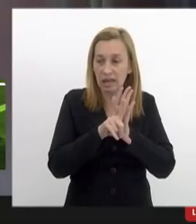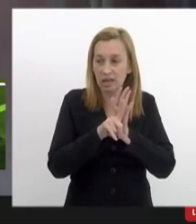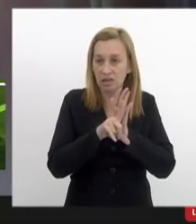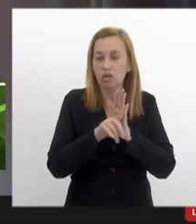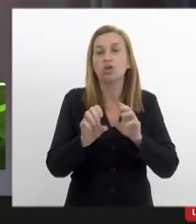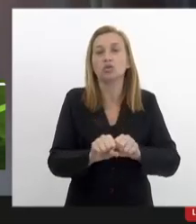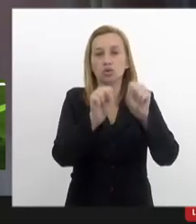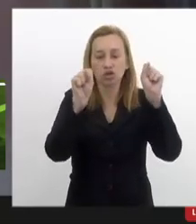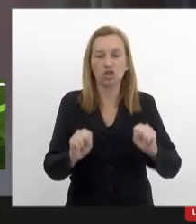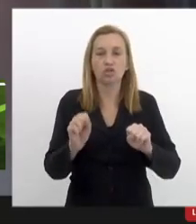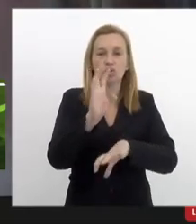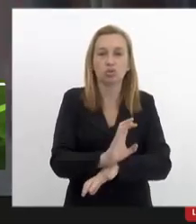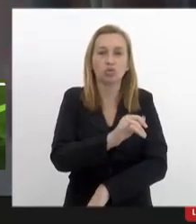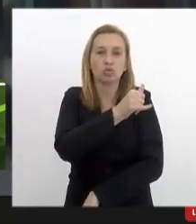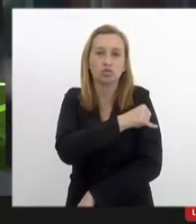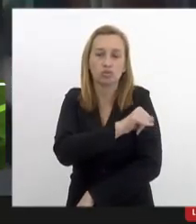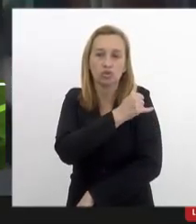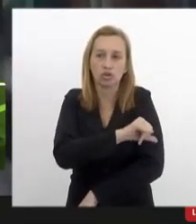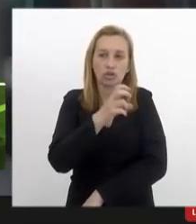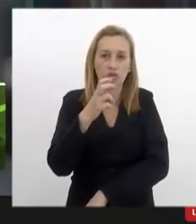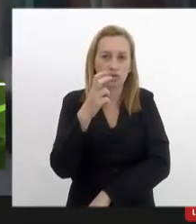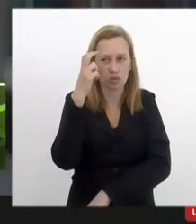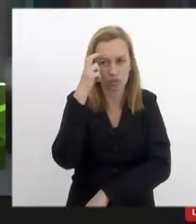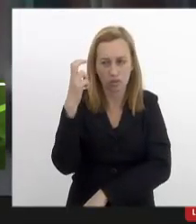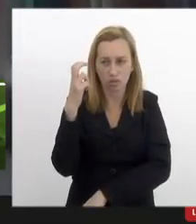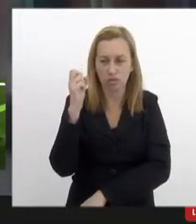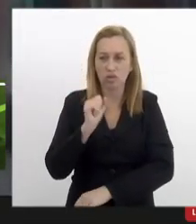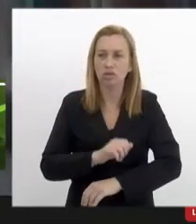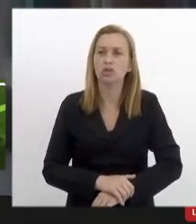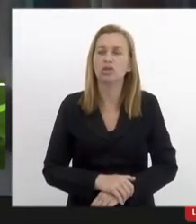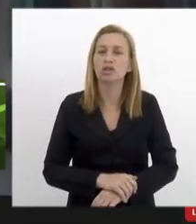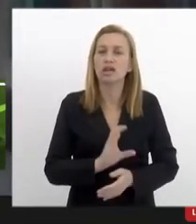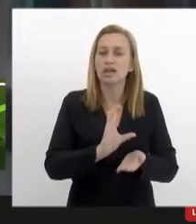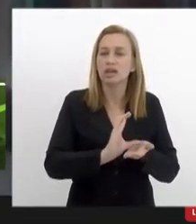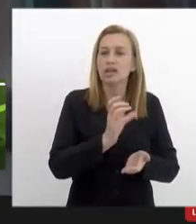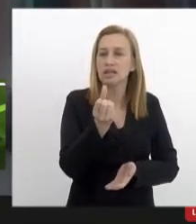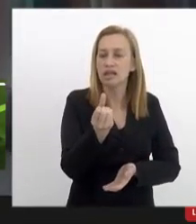sistema de cultura do Estado do Rio de Janeiro, 60% dos recursos